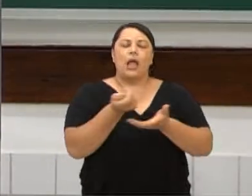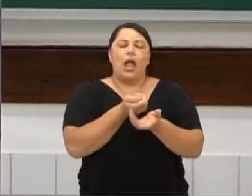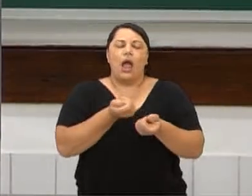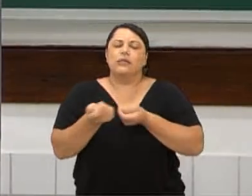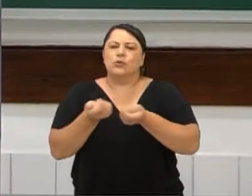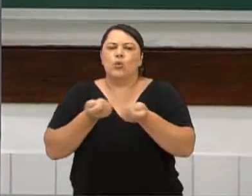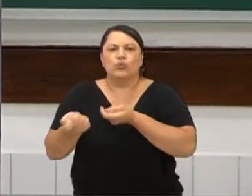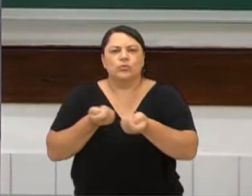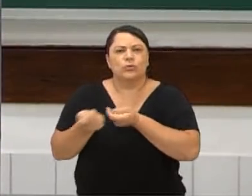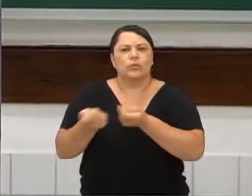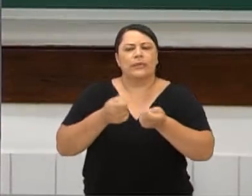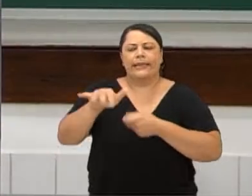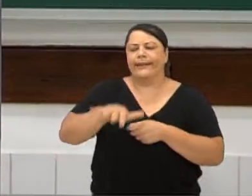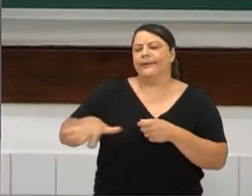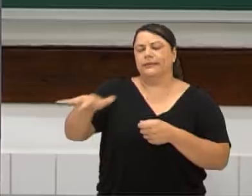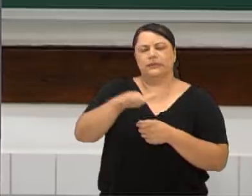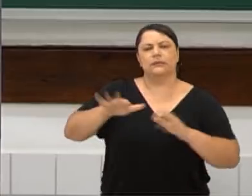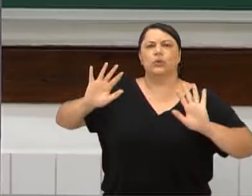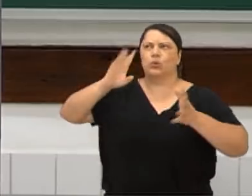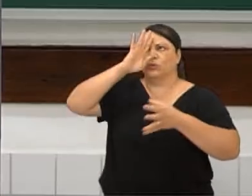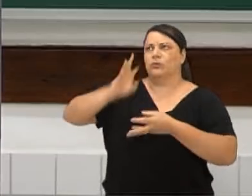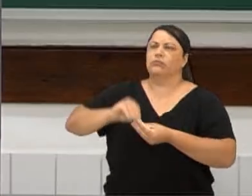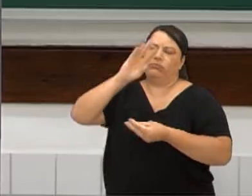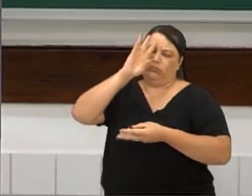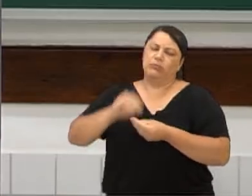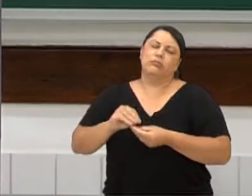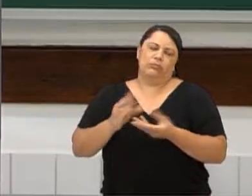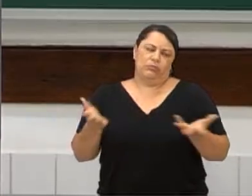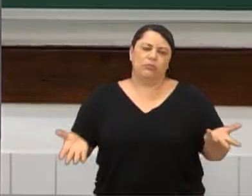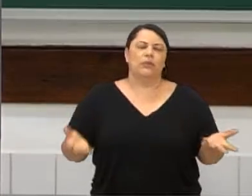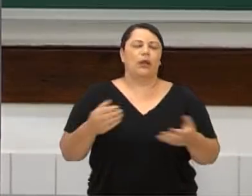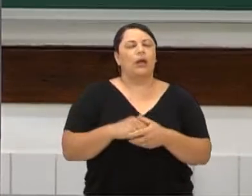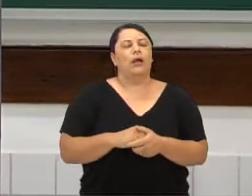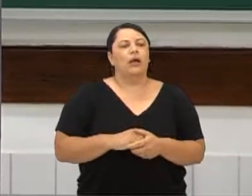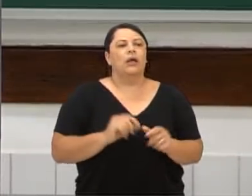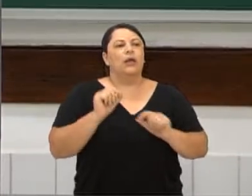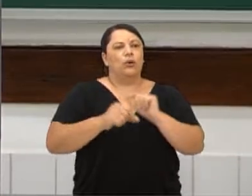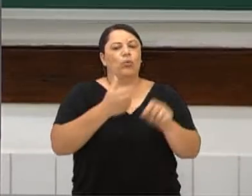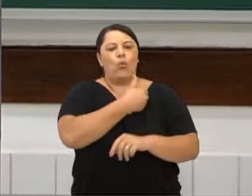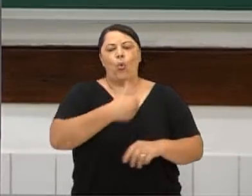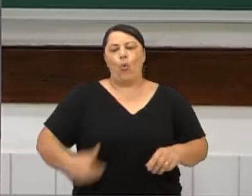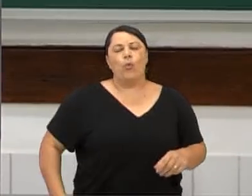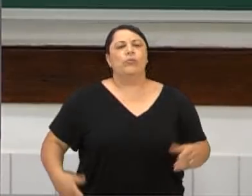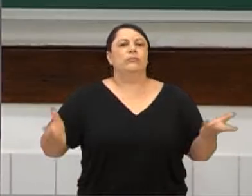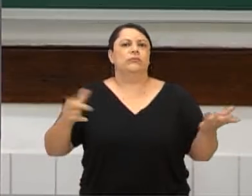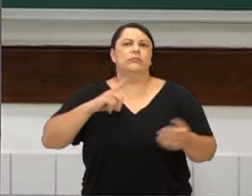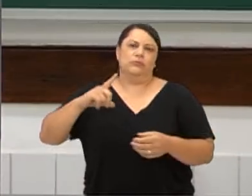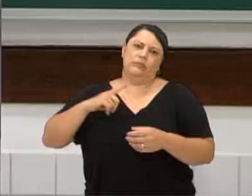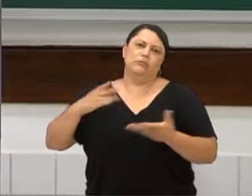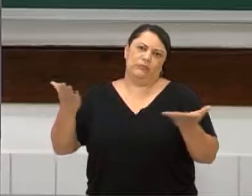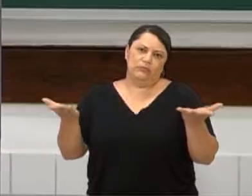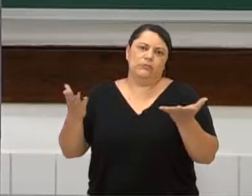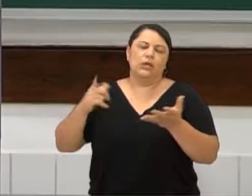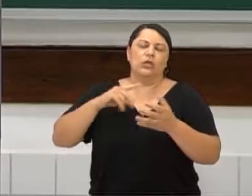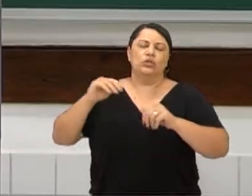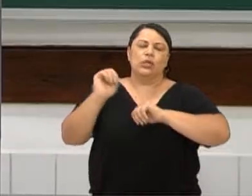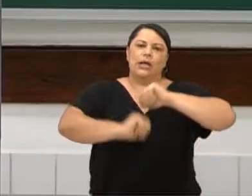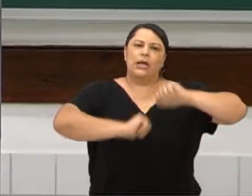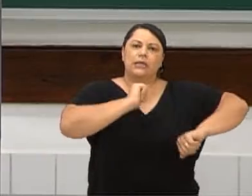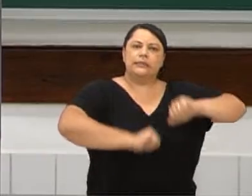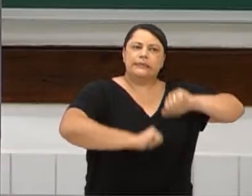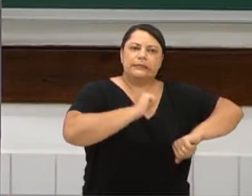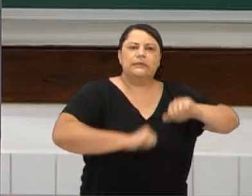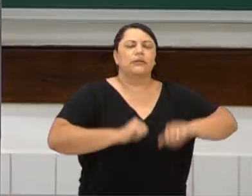já comentamos que isso resultou também em estados monopolistas. Governos que geralmente tinham essas empresas, essas